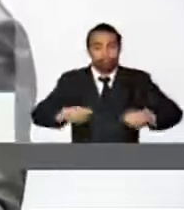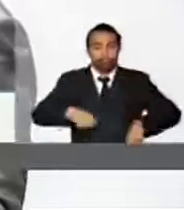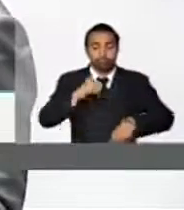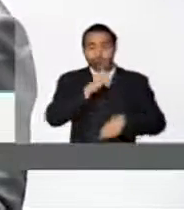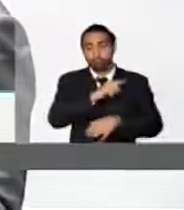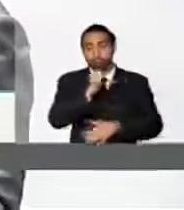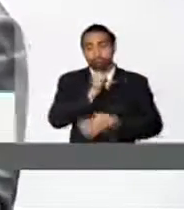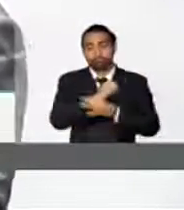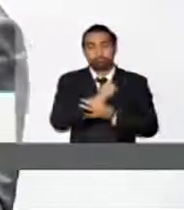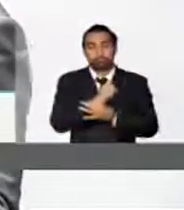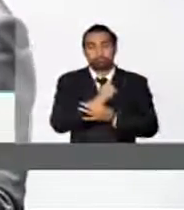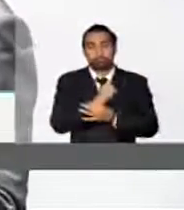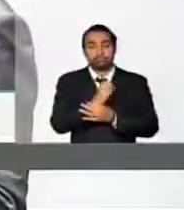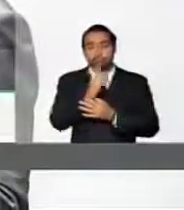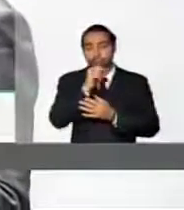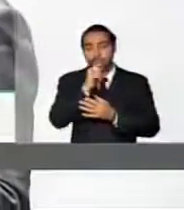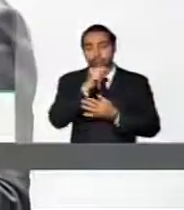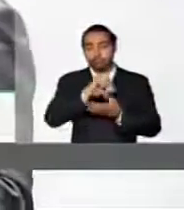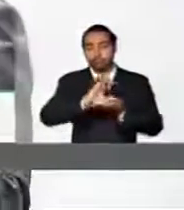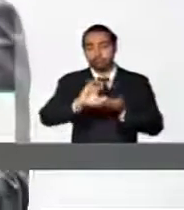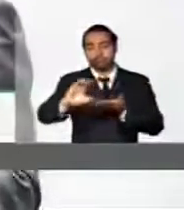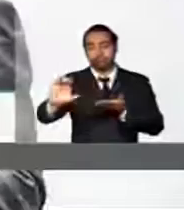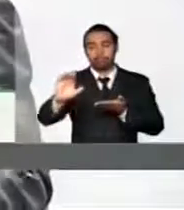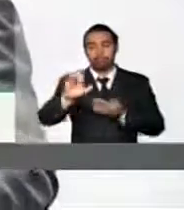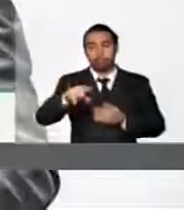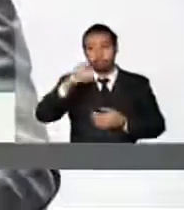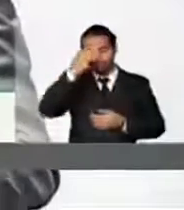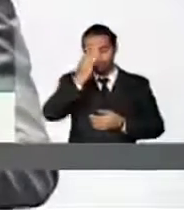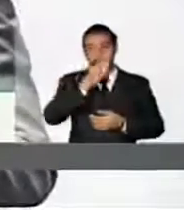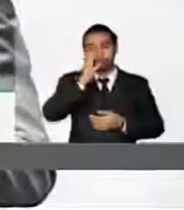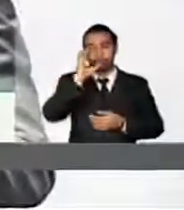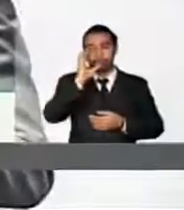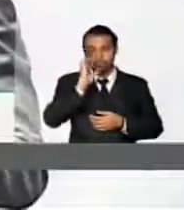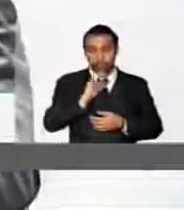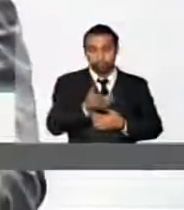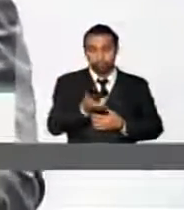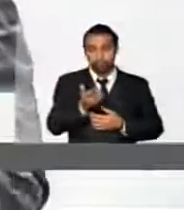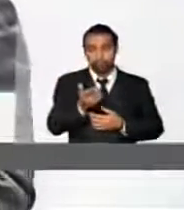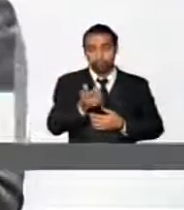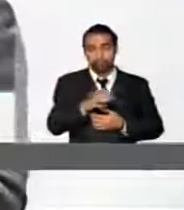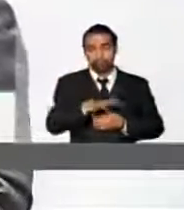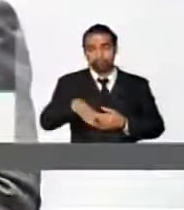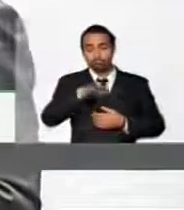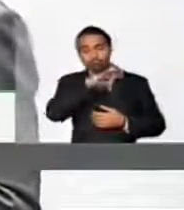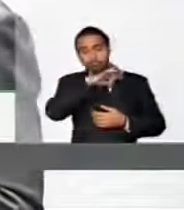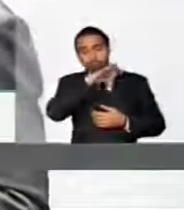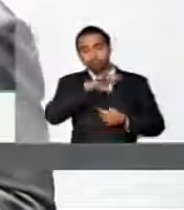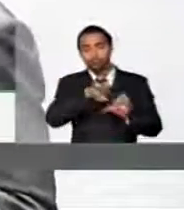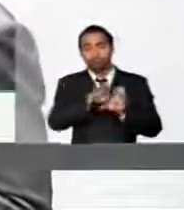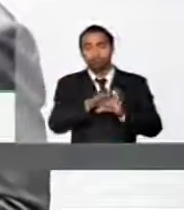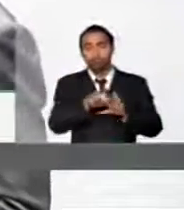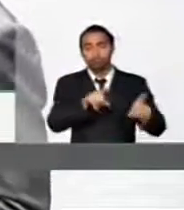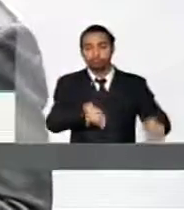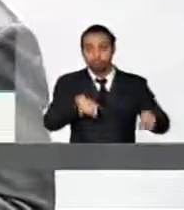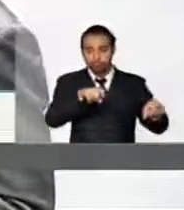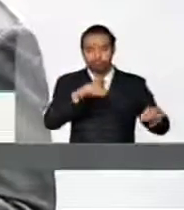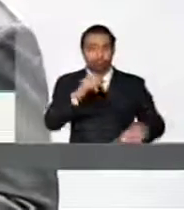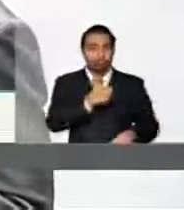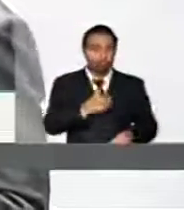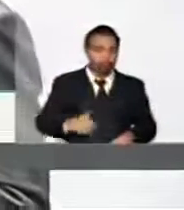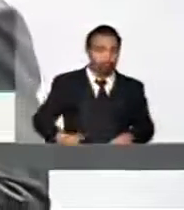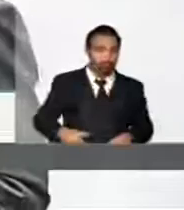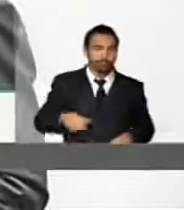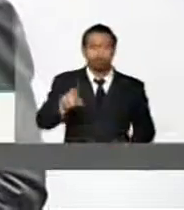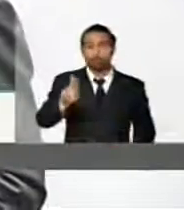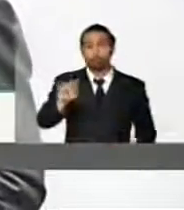garantir o fornecimento de água para o consumo humano, para os animais e para a produção. O governador Rui Costa esteve ontem